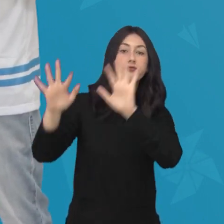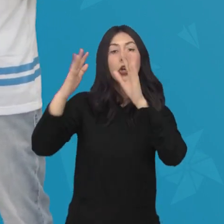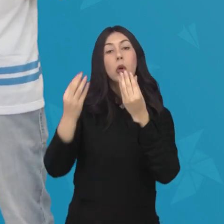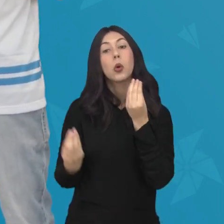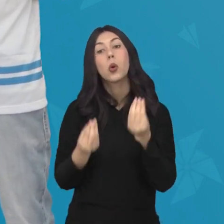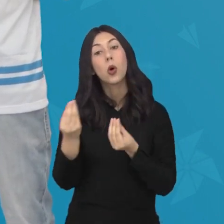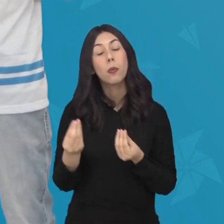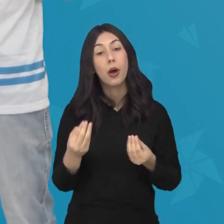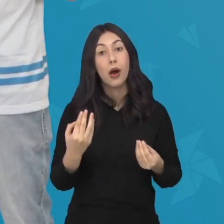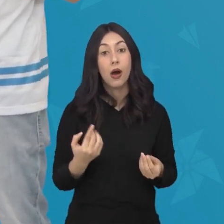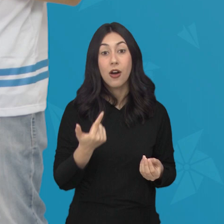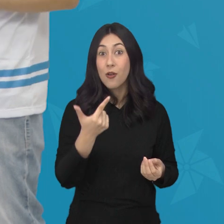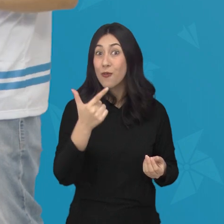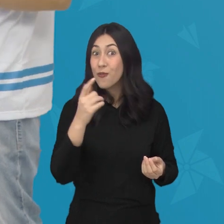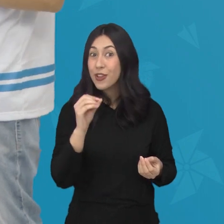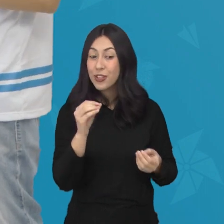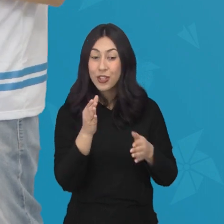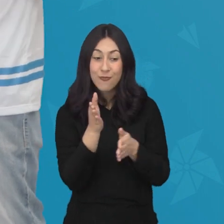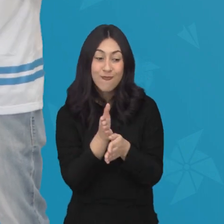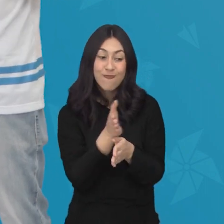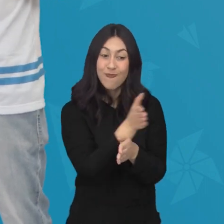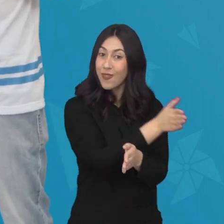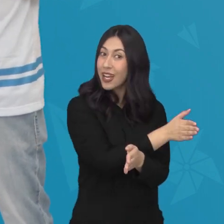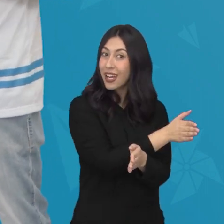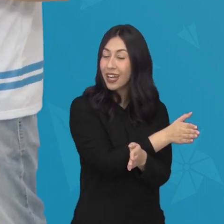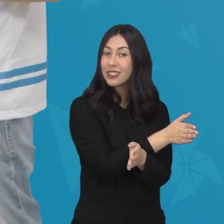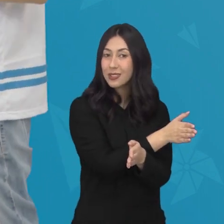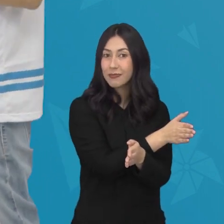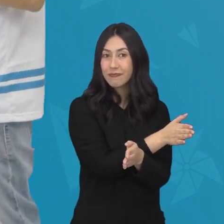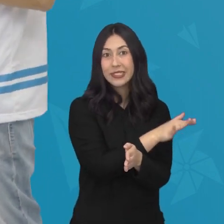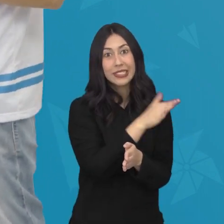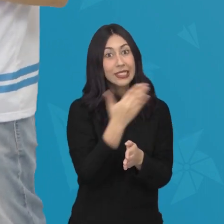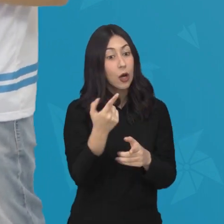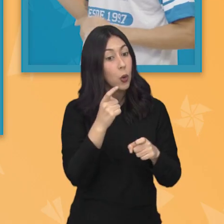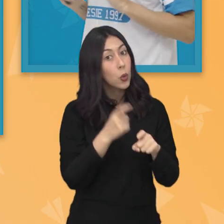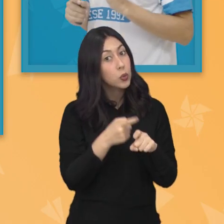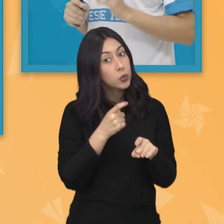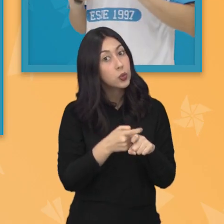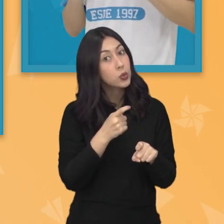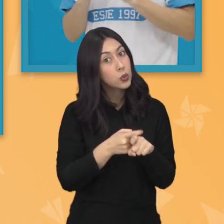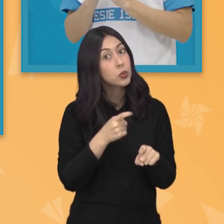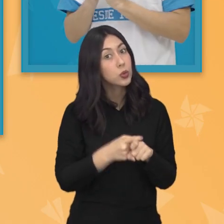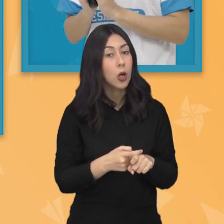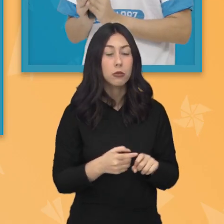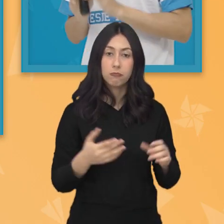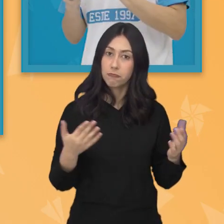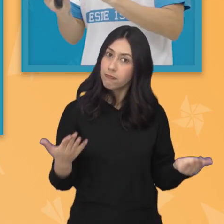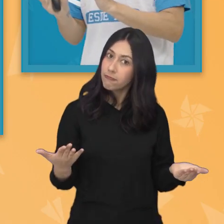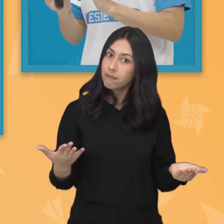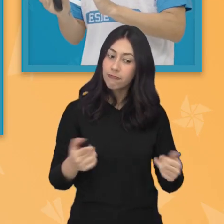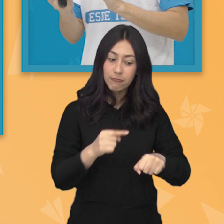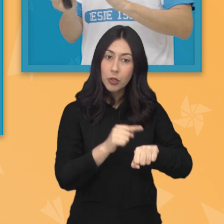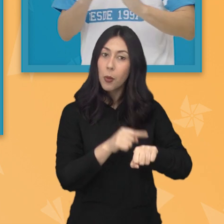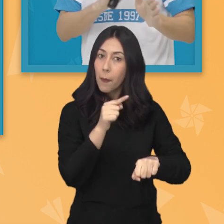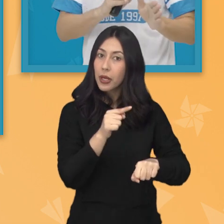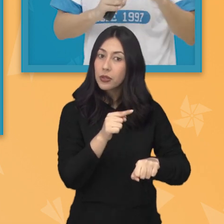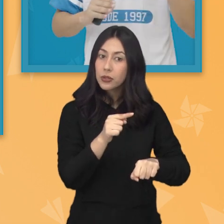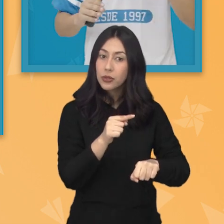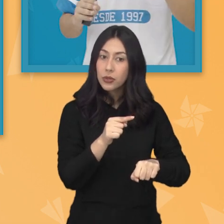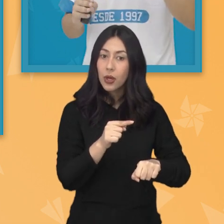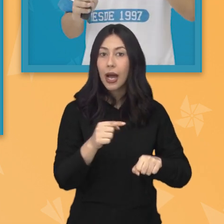está muito abaixo da temperatura de fusão do cobre, que é de 1083, né? Ele é um metal. Então nesse momento o cobre ainda